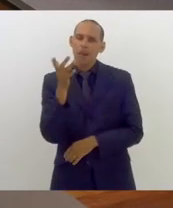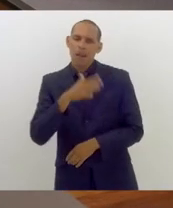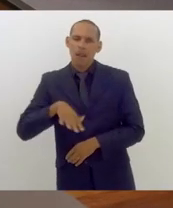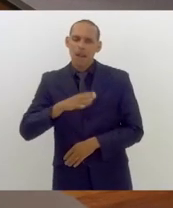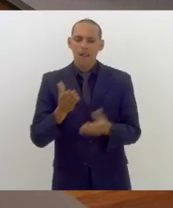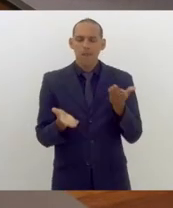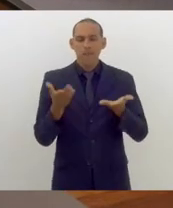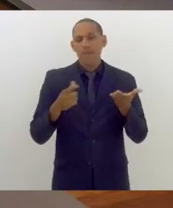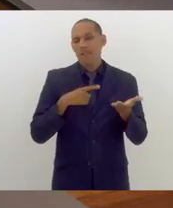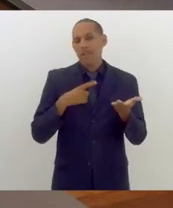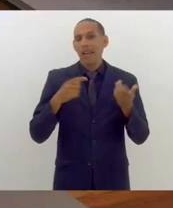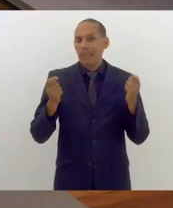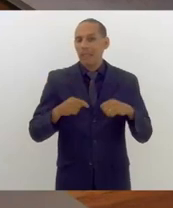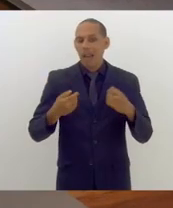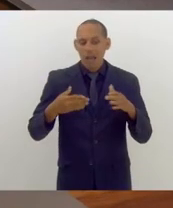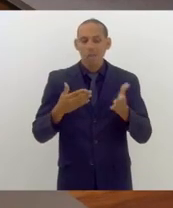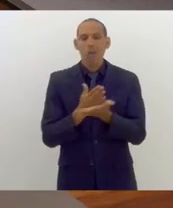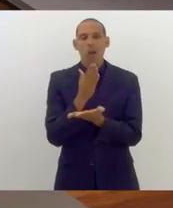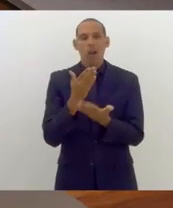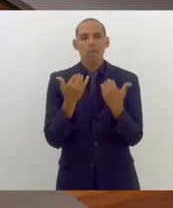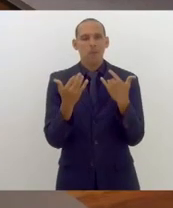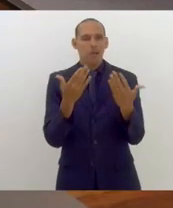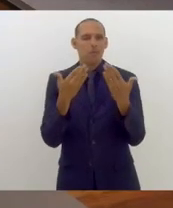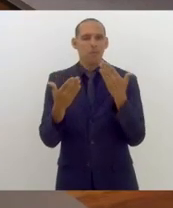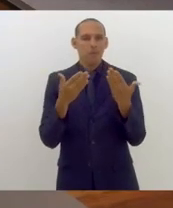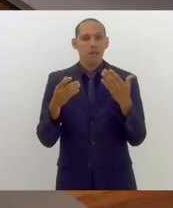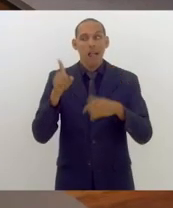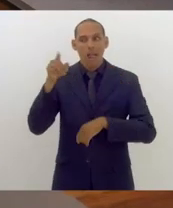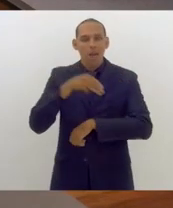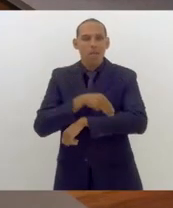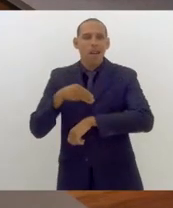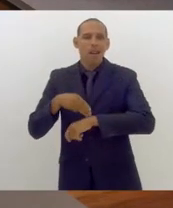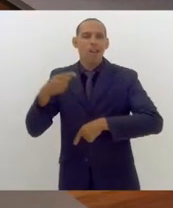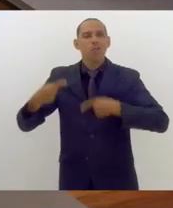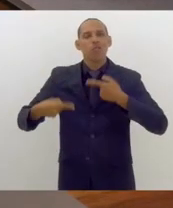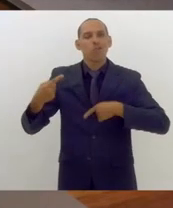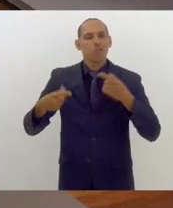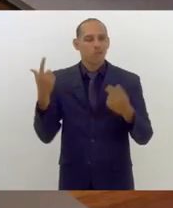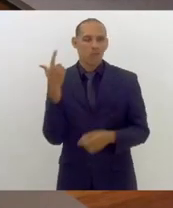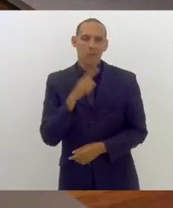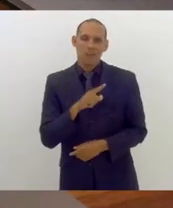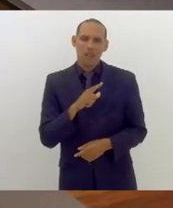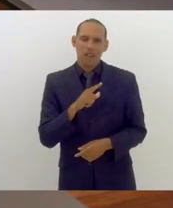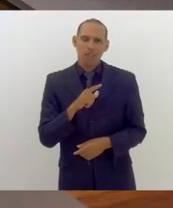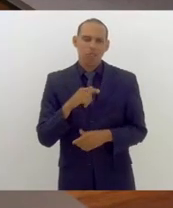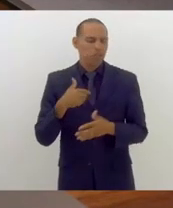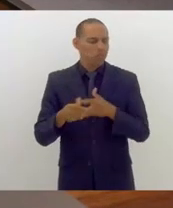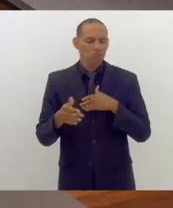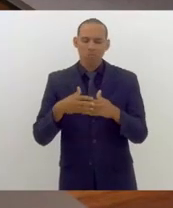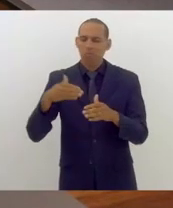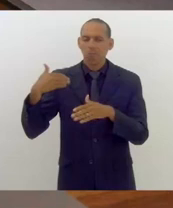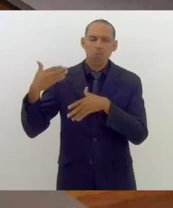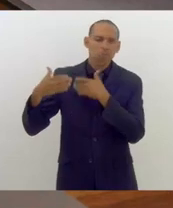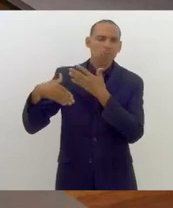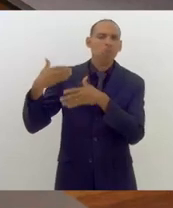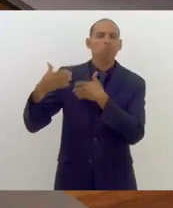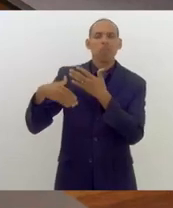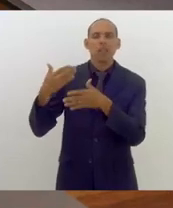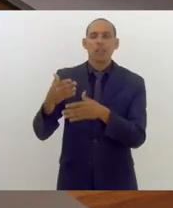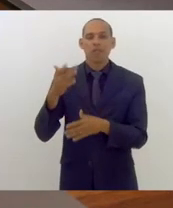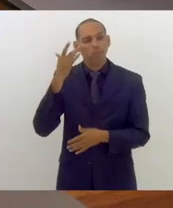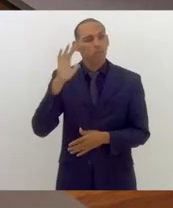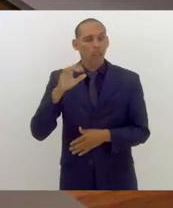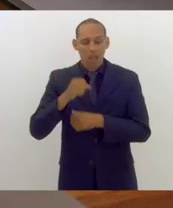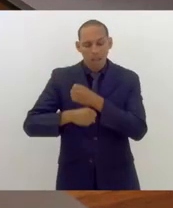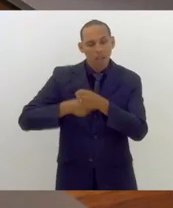temos que como aprovar audiências públicas em Macaé mesmo que depois é quem sabe